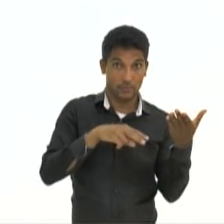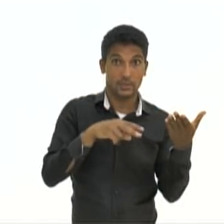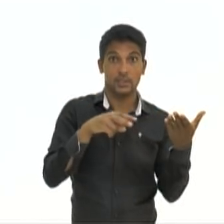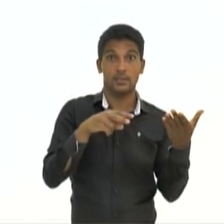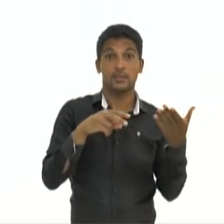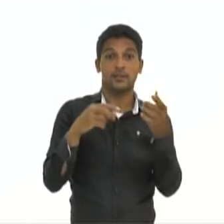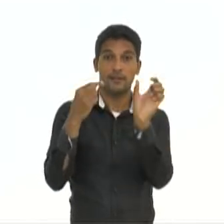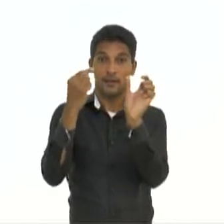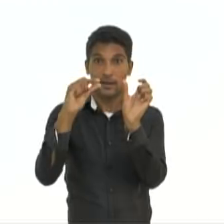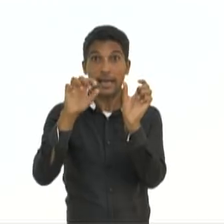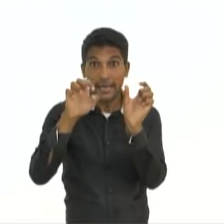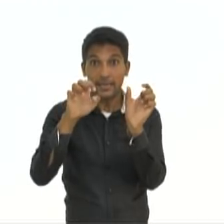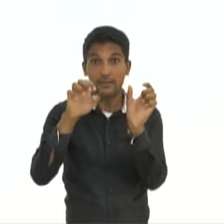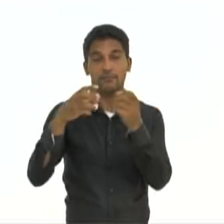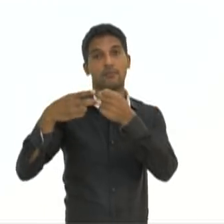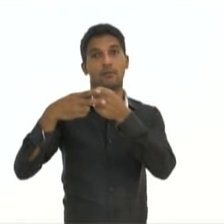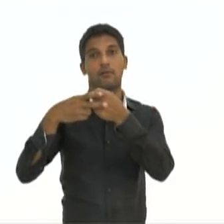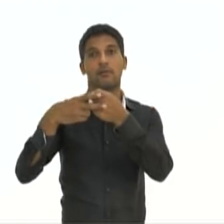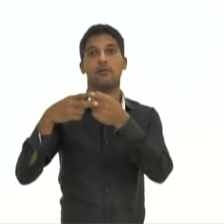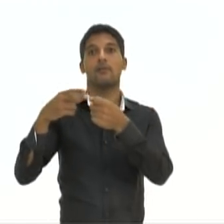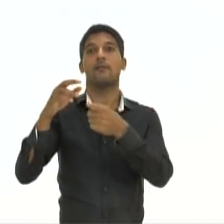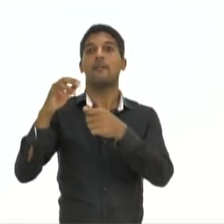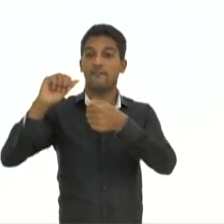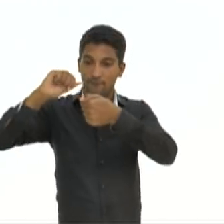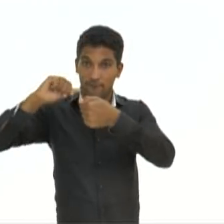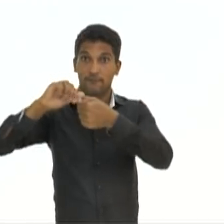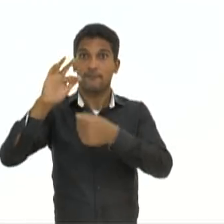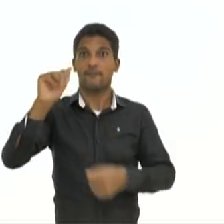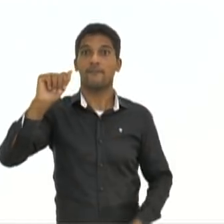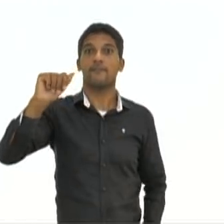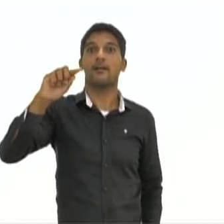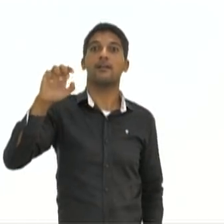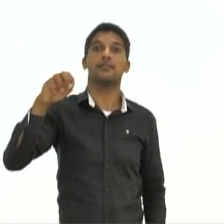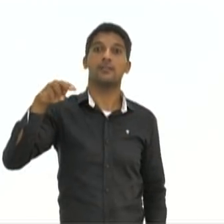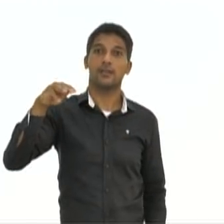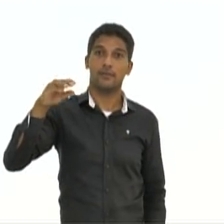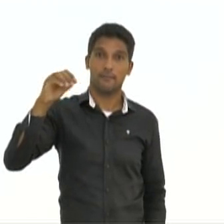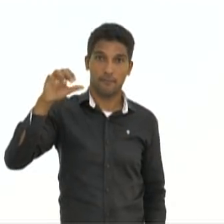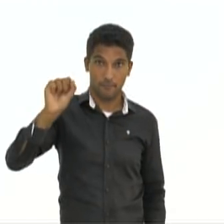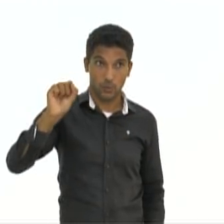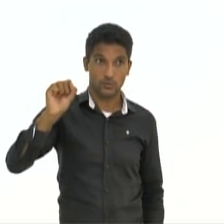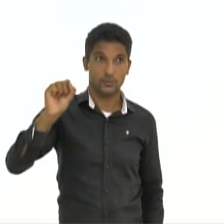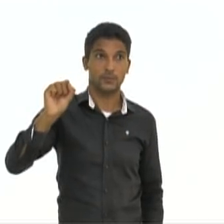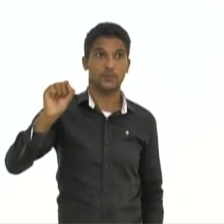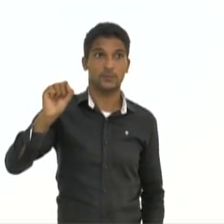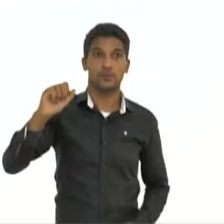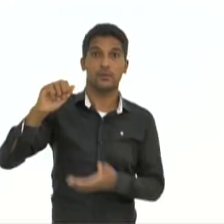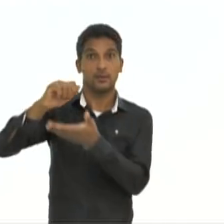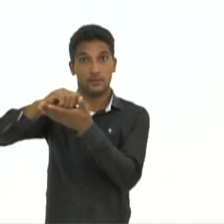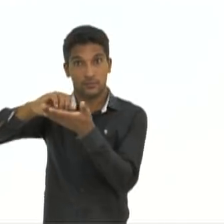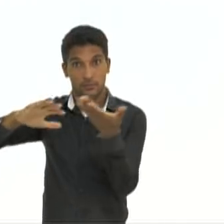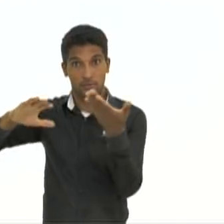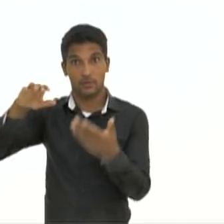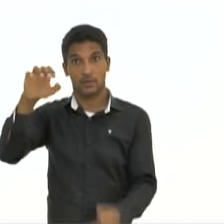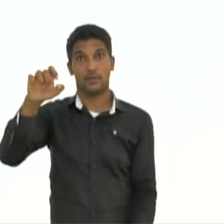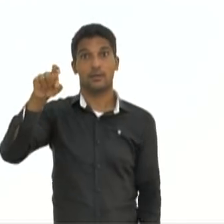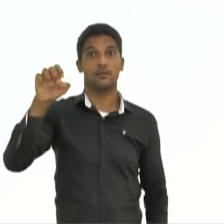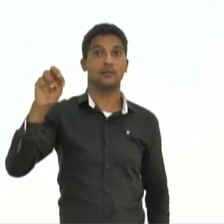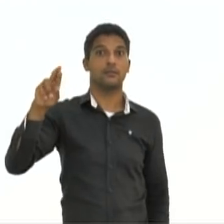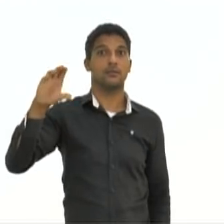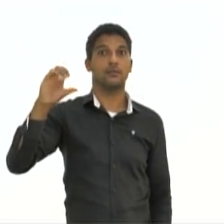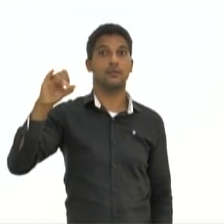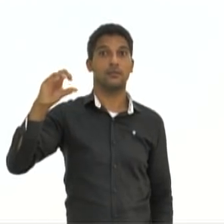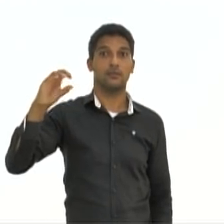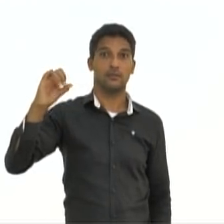orações. Verbo ler e o verbo fazer. Portanto, tem um período composto, né? Há uma conjunção coordenada aditiva,